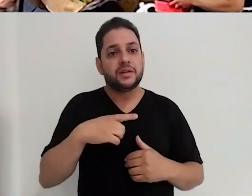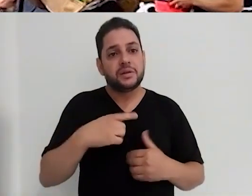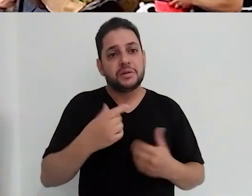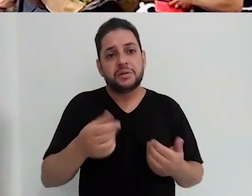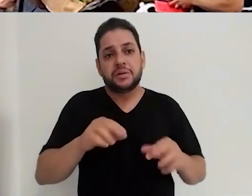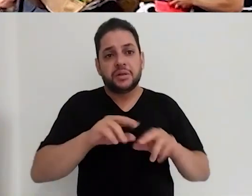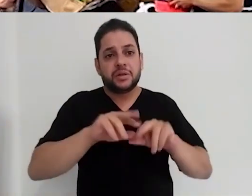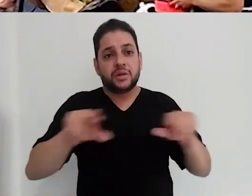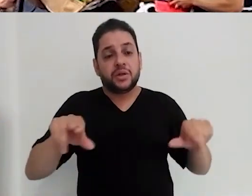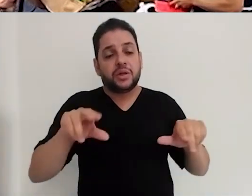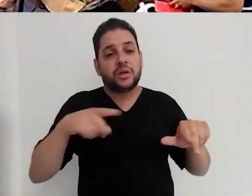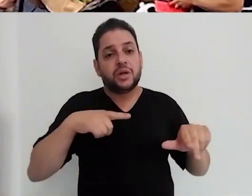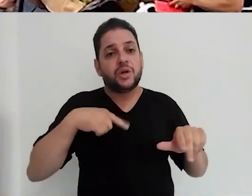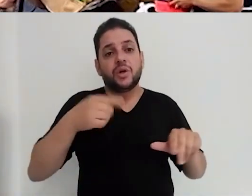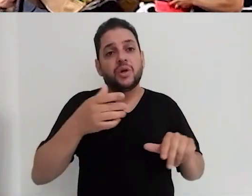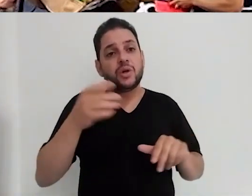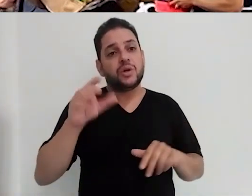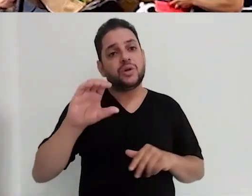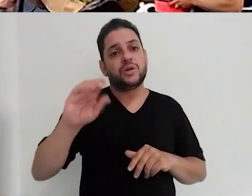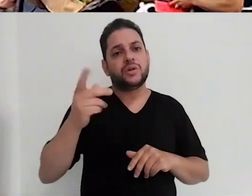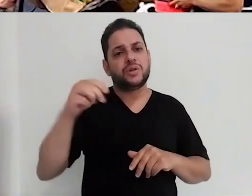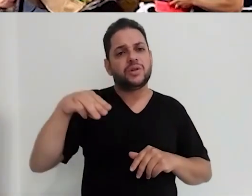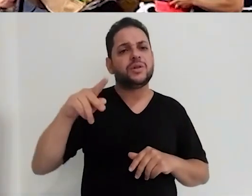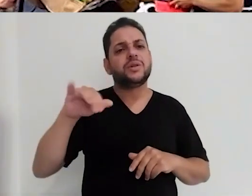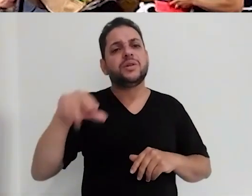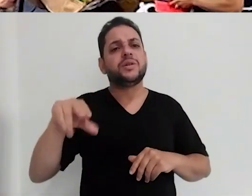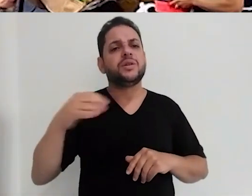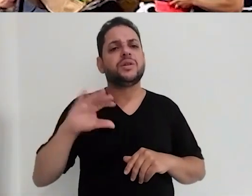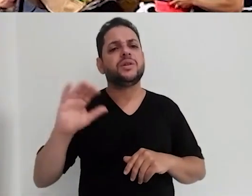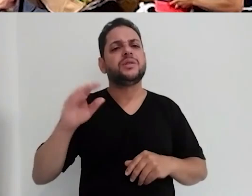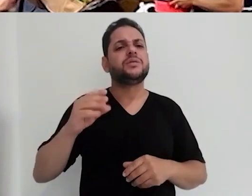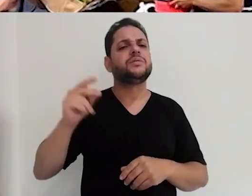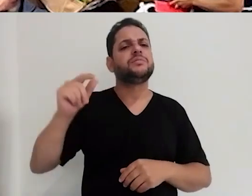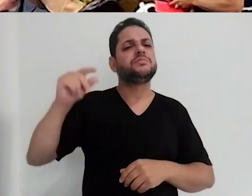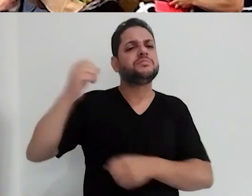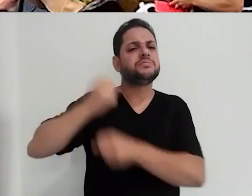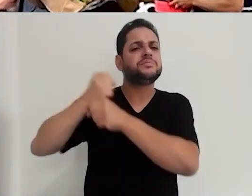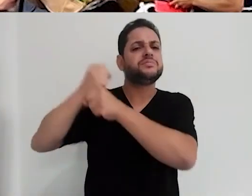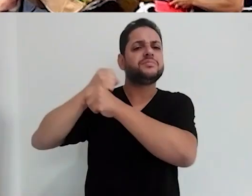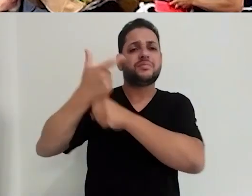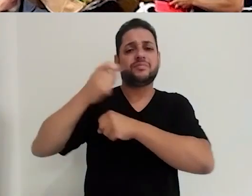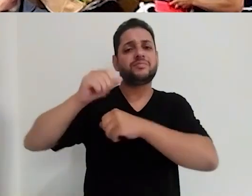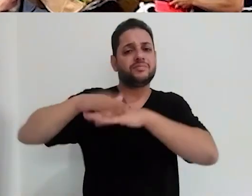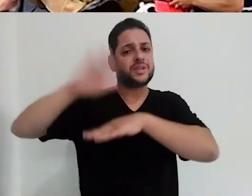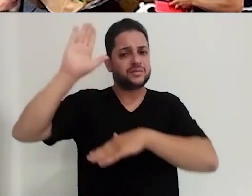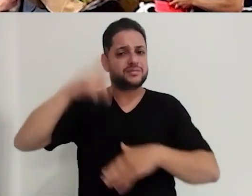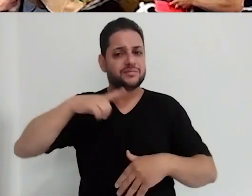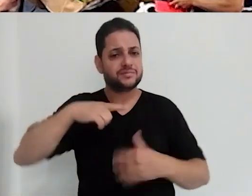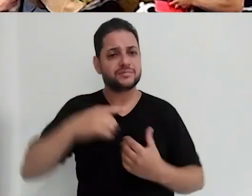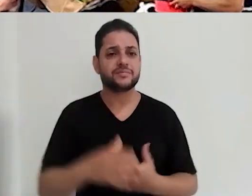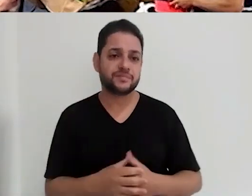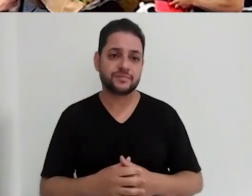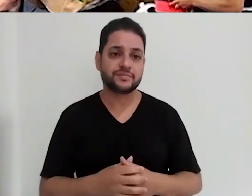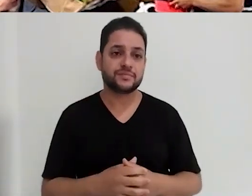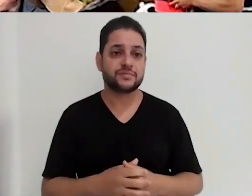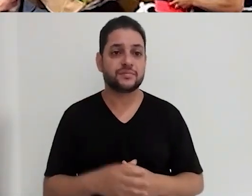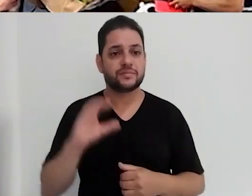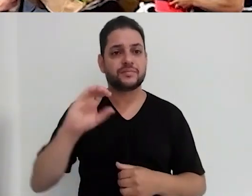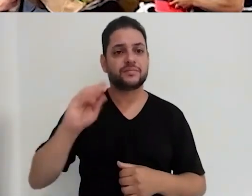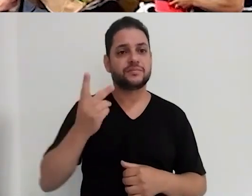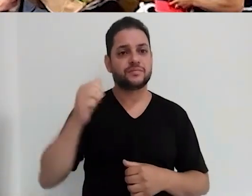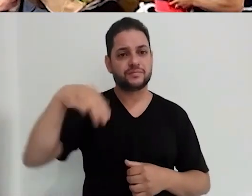até hoje, quantos anos? Tem quantos anos? Isso tem mais de 20 anos, né? Tem mais de 20 anos, tem. O Champinha já está